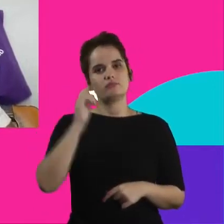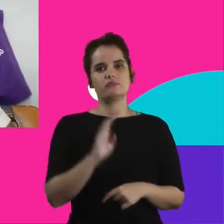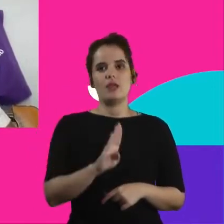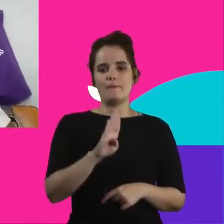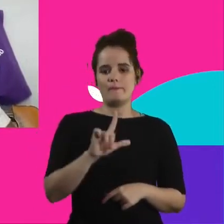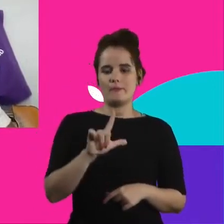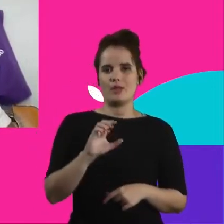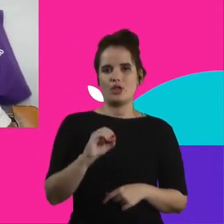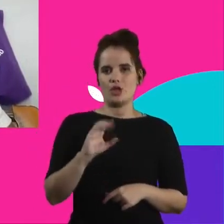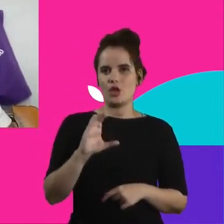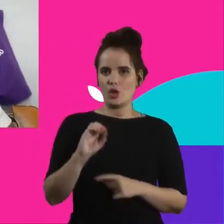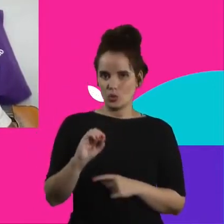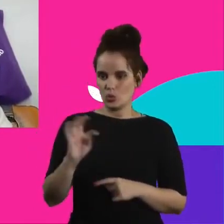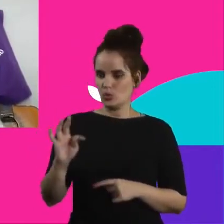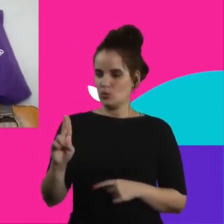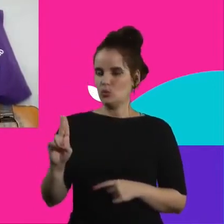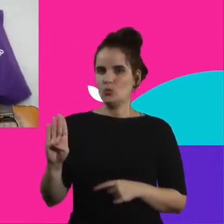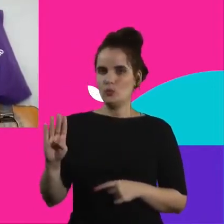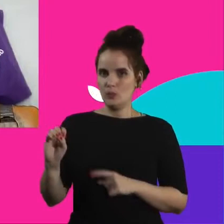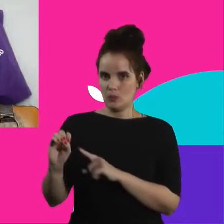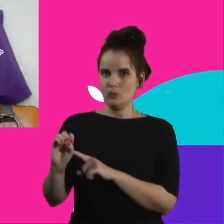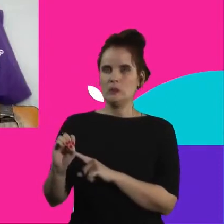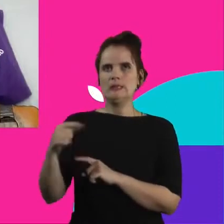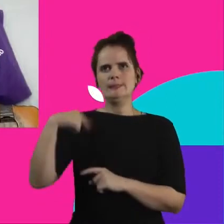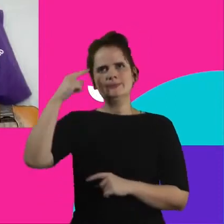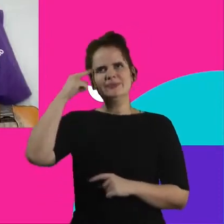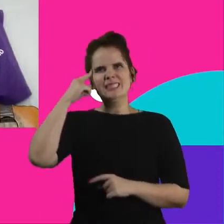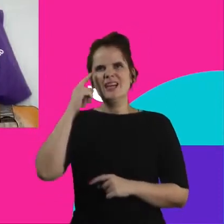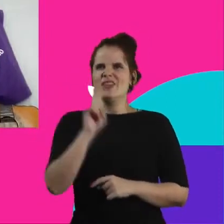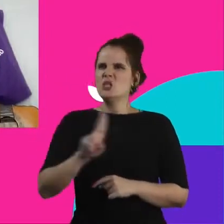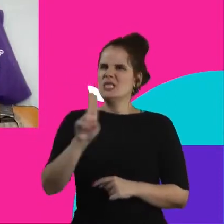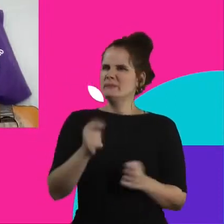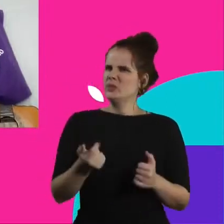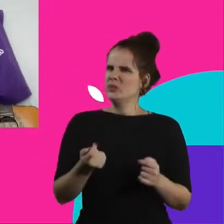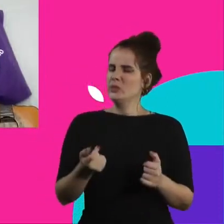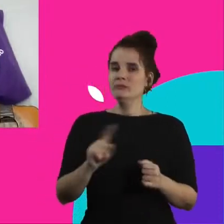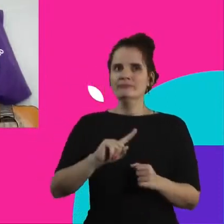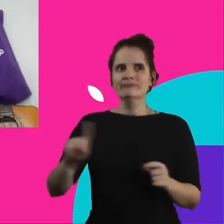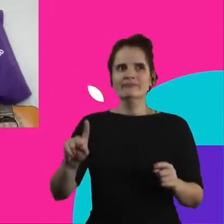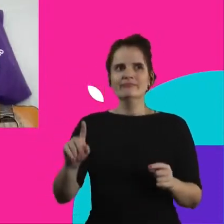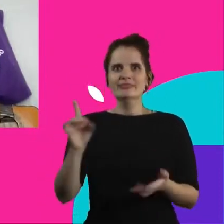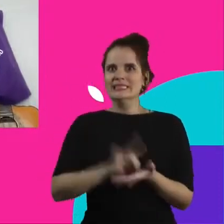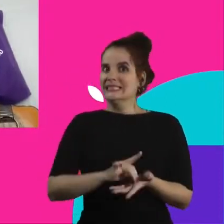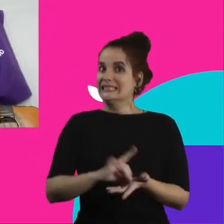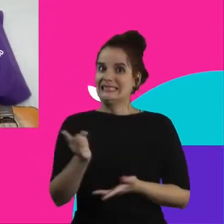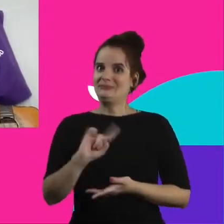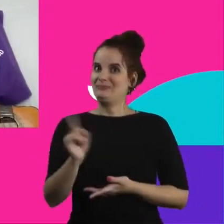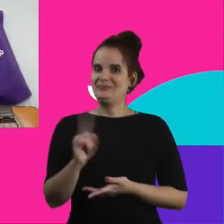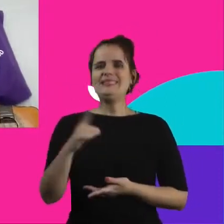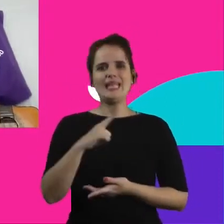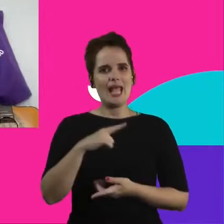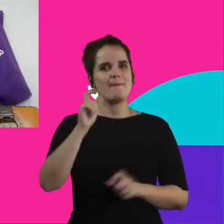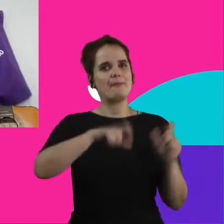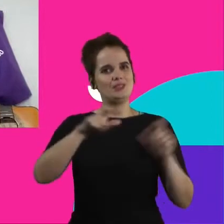Tubo, a gente achou que ia usar ele muito pouco tempo. E a verdade é que não, né? Sempre vem pessoas